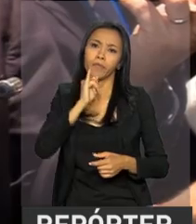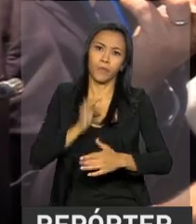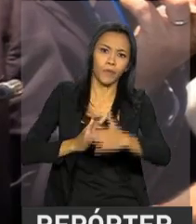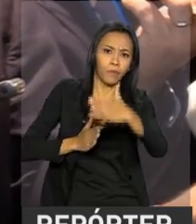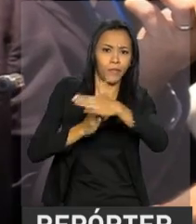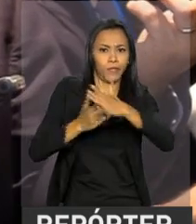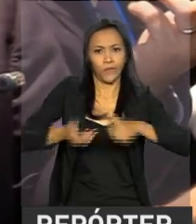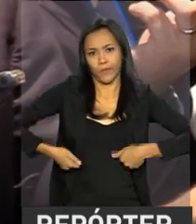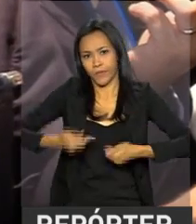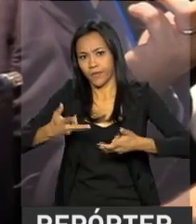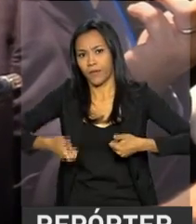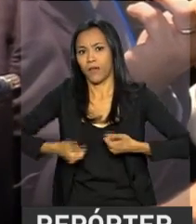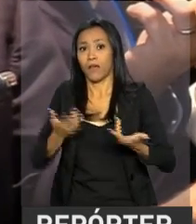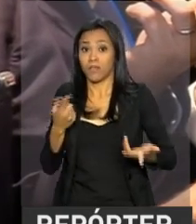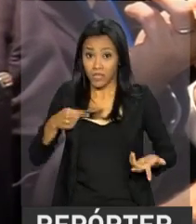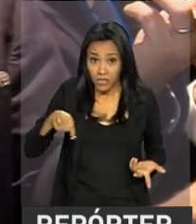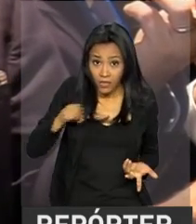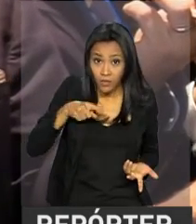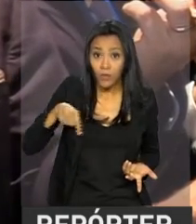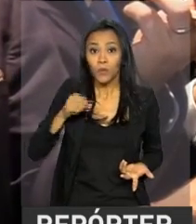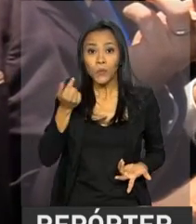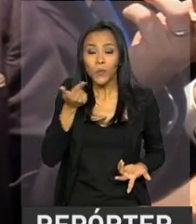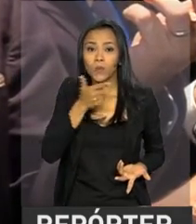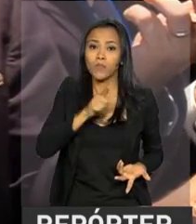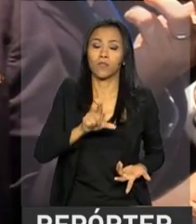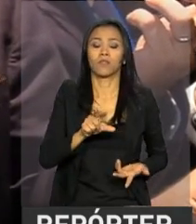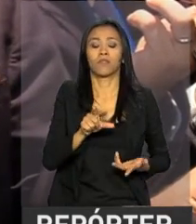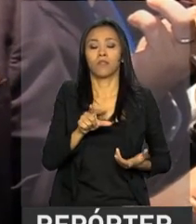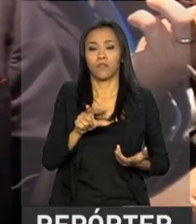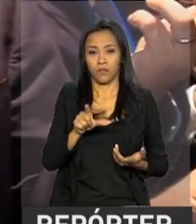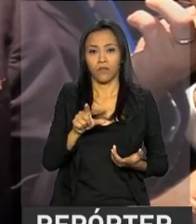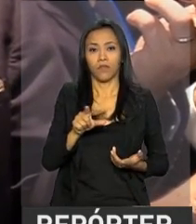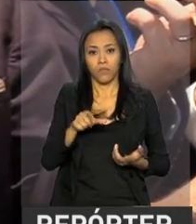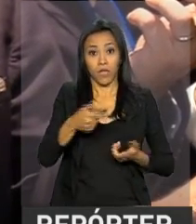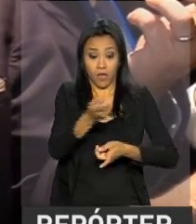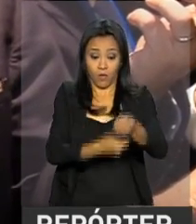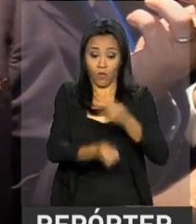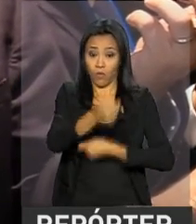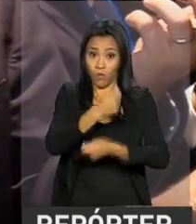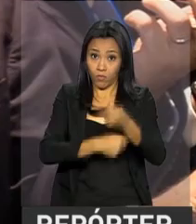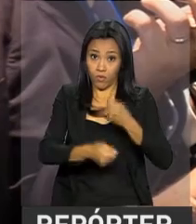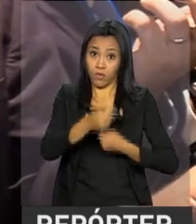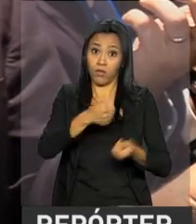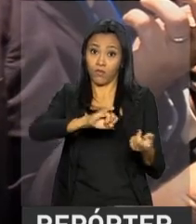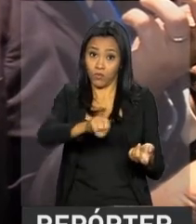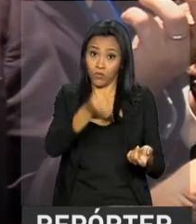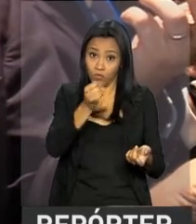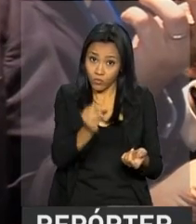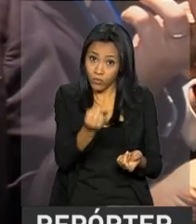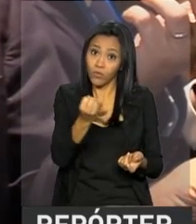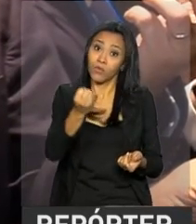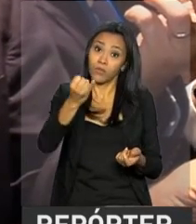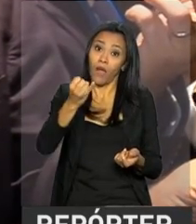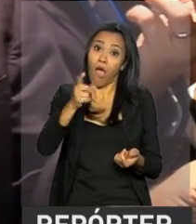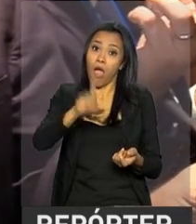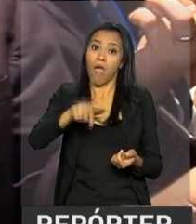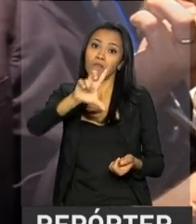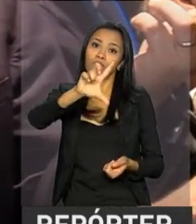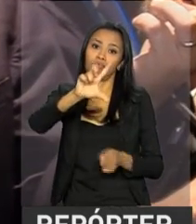e tudo isso permite com que a pacha neutra da economia brasileira taxa de juros neutra tende a cair